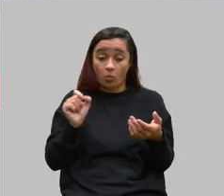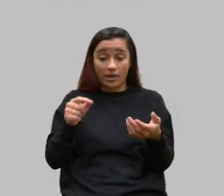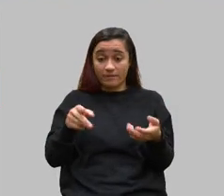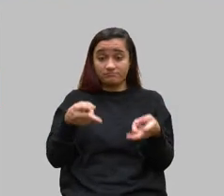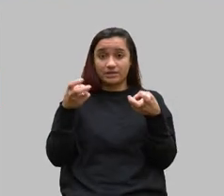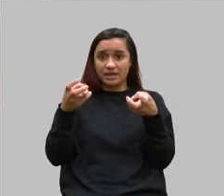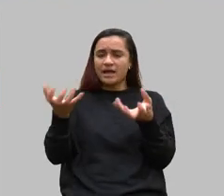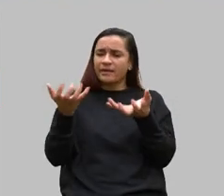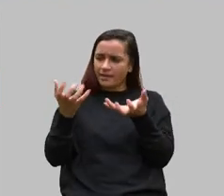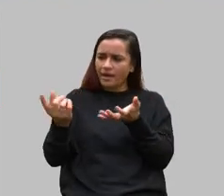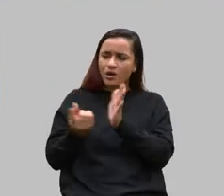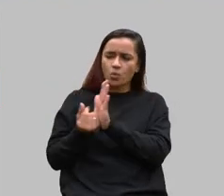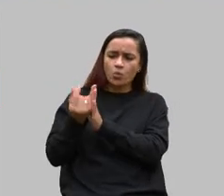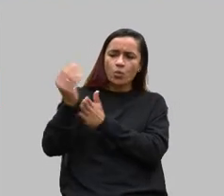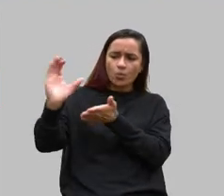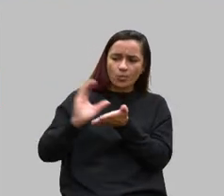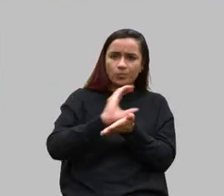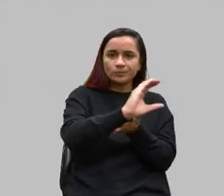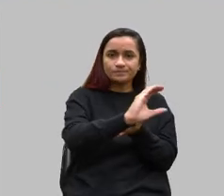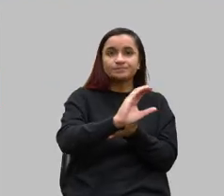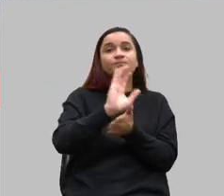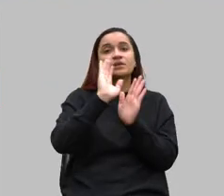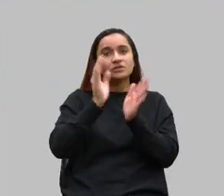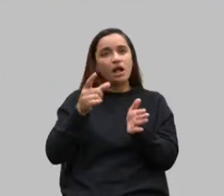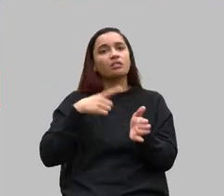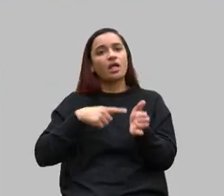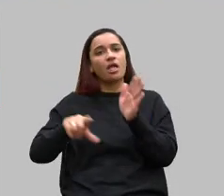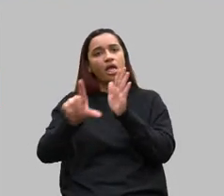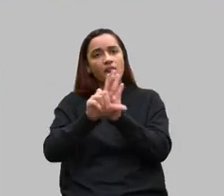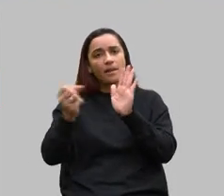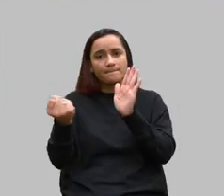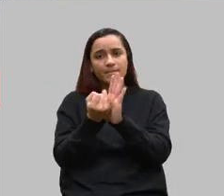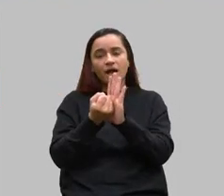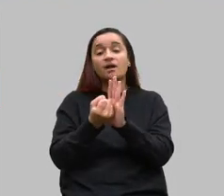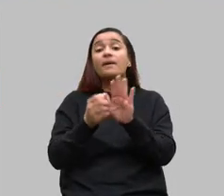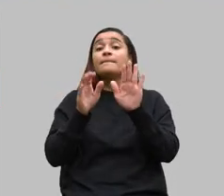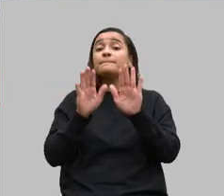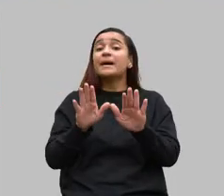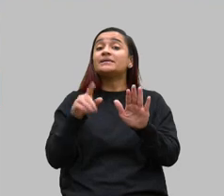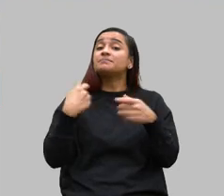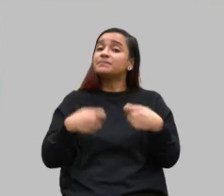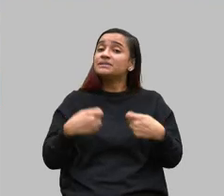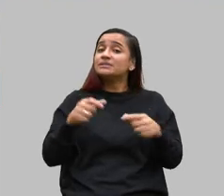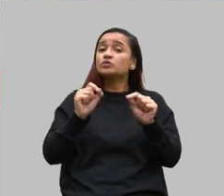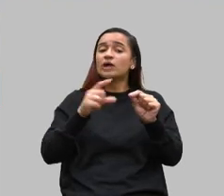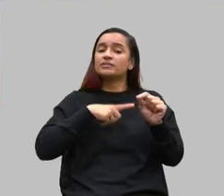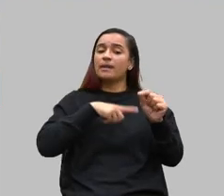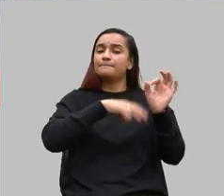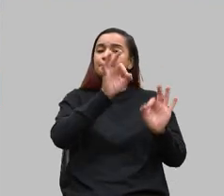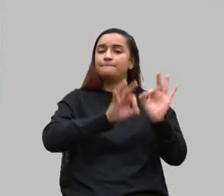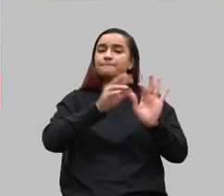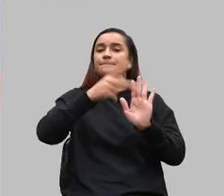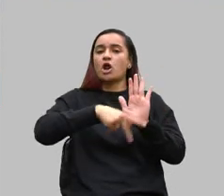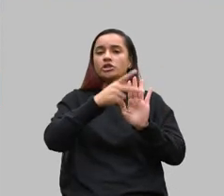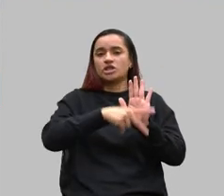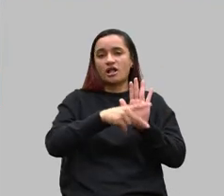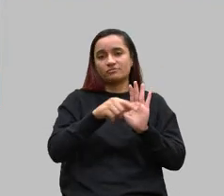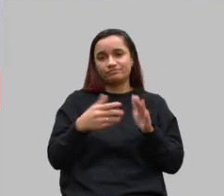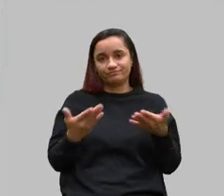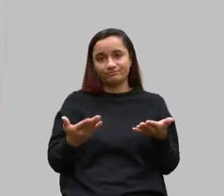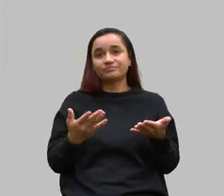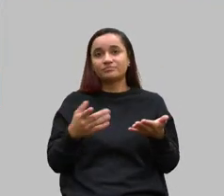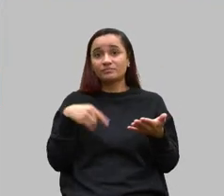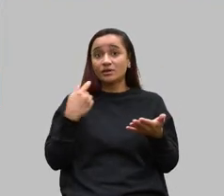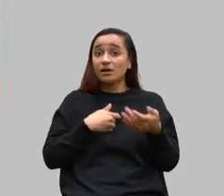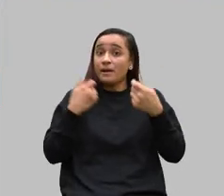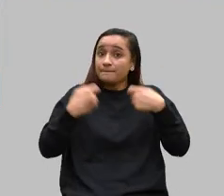pavimentado com a lei né e com o novo Marco legal nós precisamos ter uma carteira de projetos né e esse é um gargalo no país quando a gente fala de infraestrutura